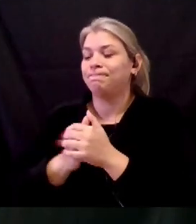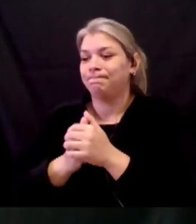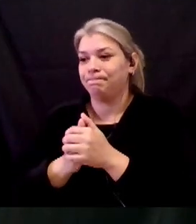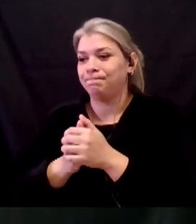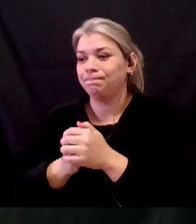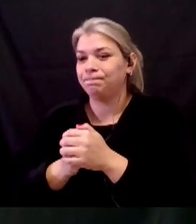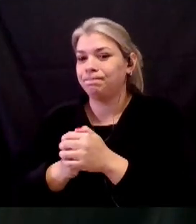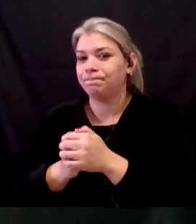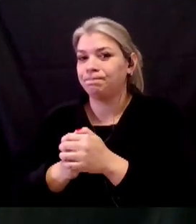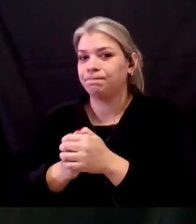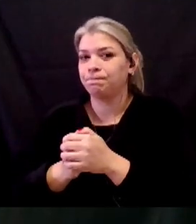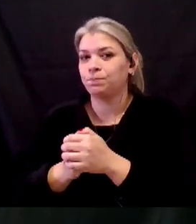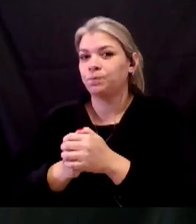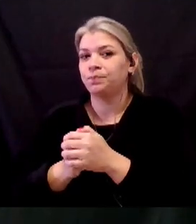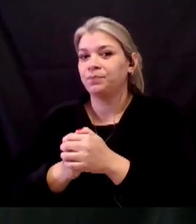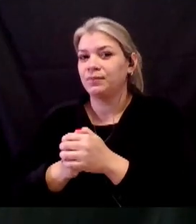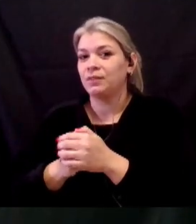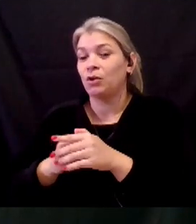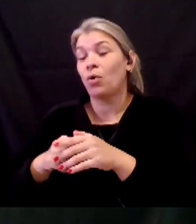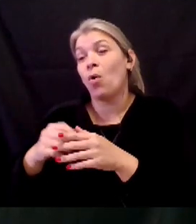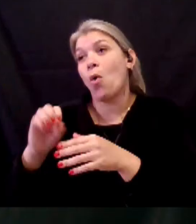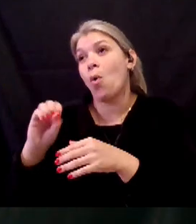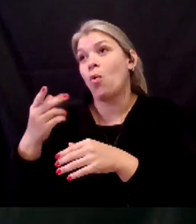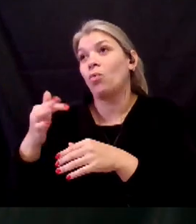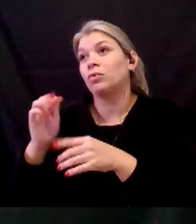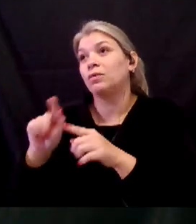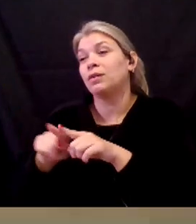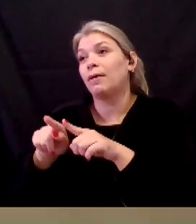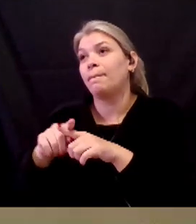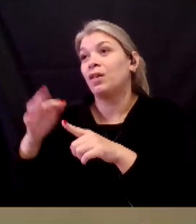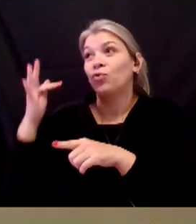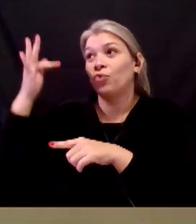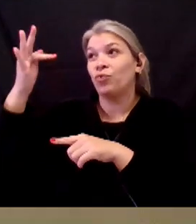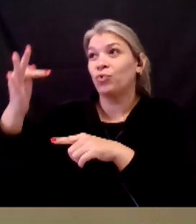essa pele já estiver madura, né? Esse